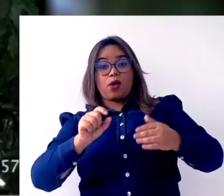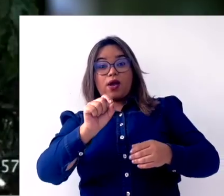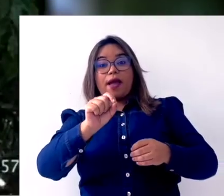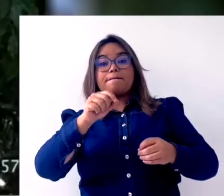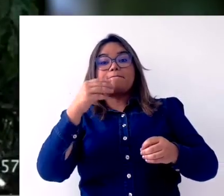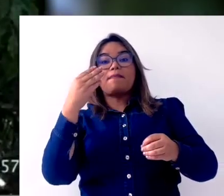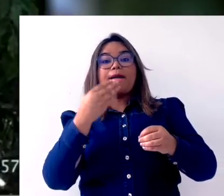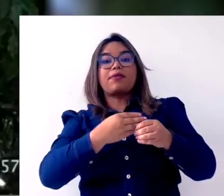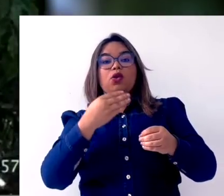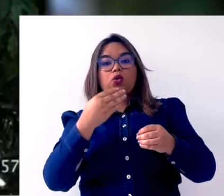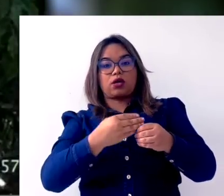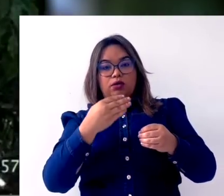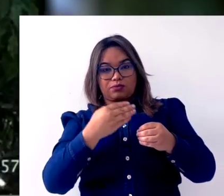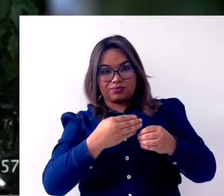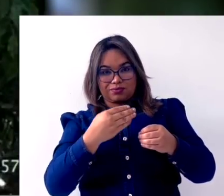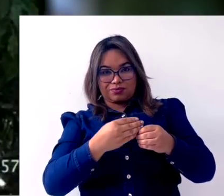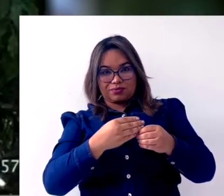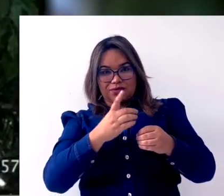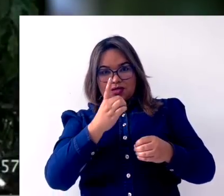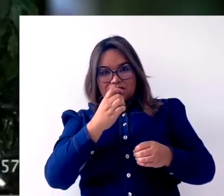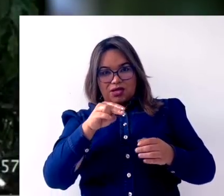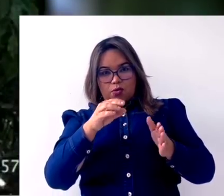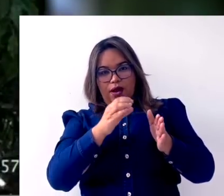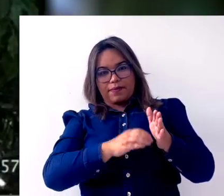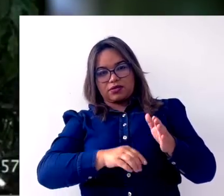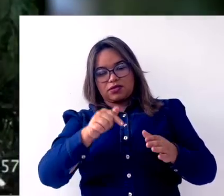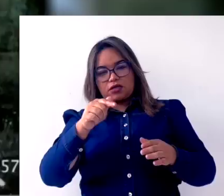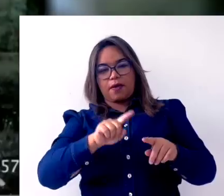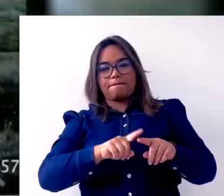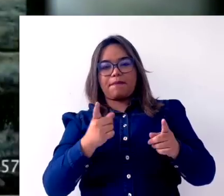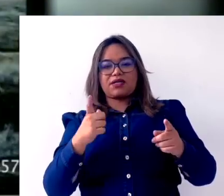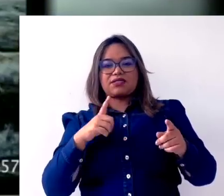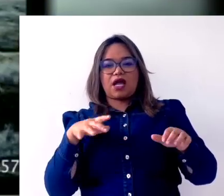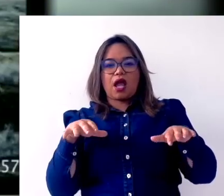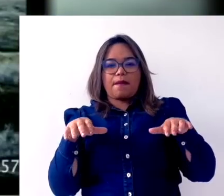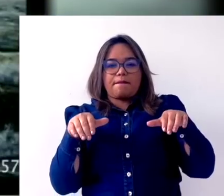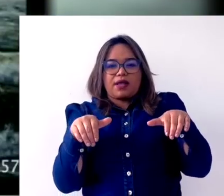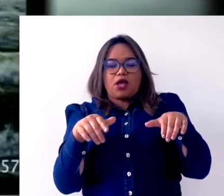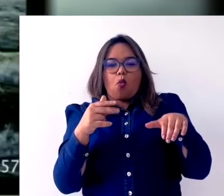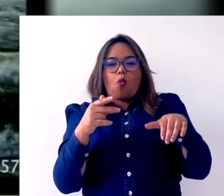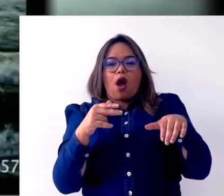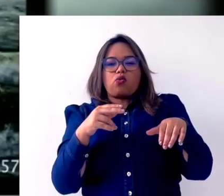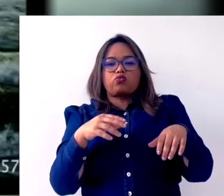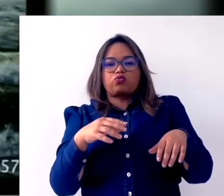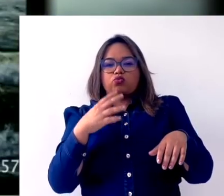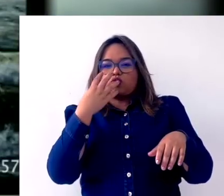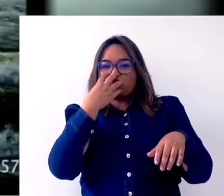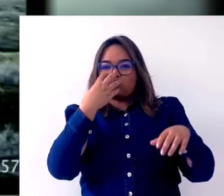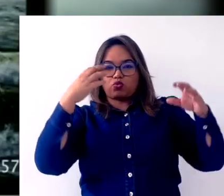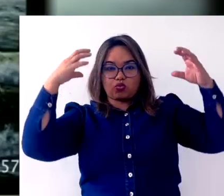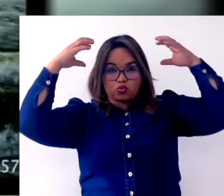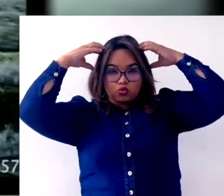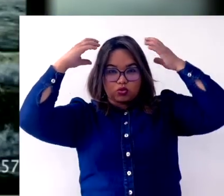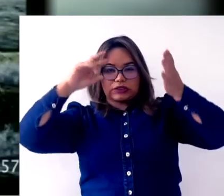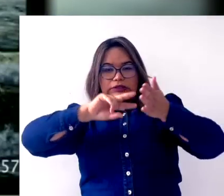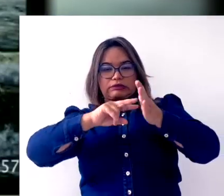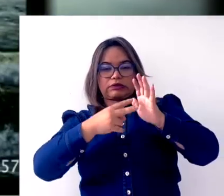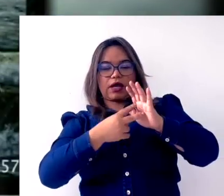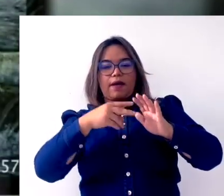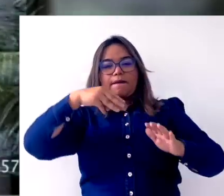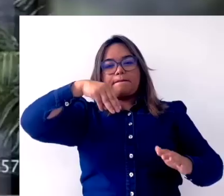representava a Babilônia em Daniel capítulo 7, mas ele tem as patas de um urso, e o urso